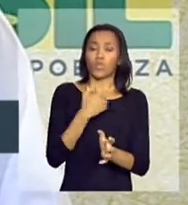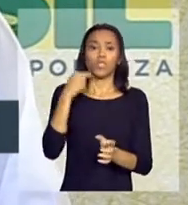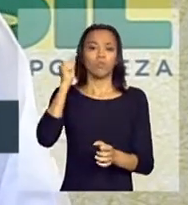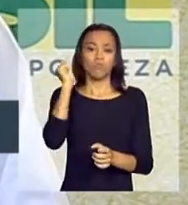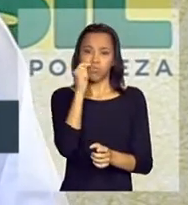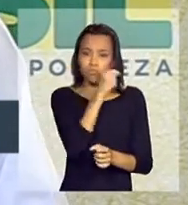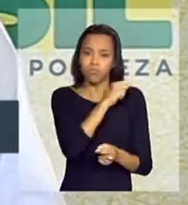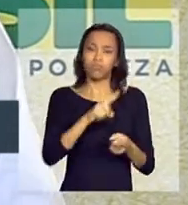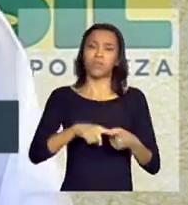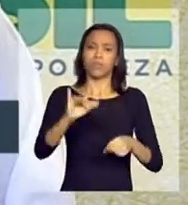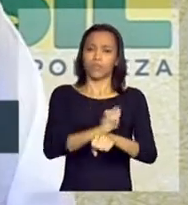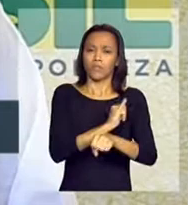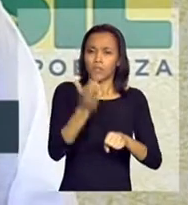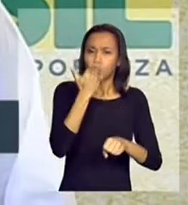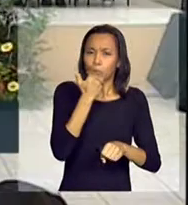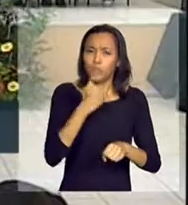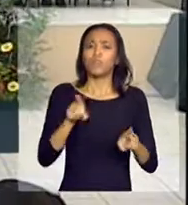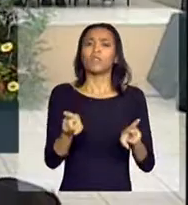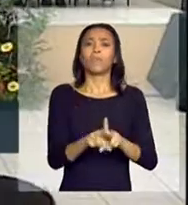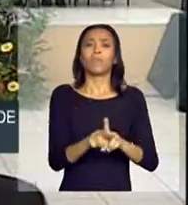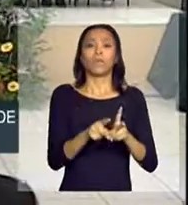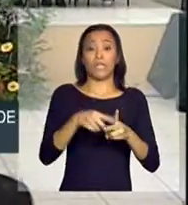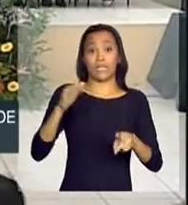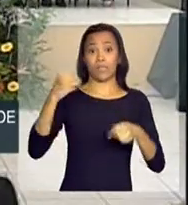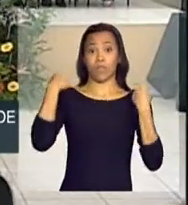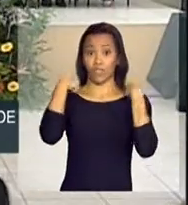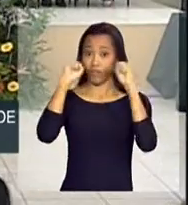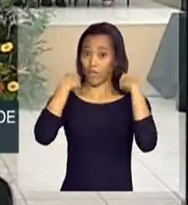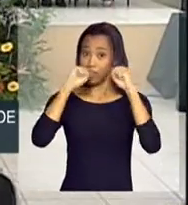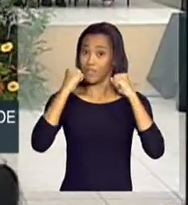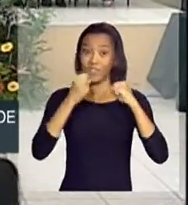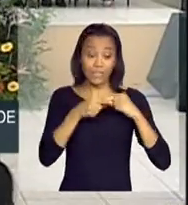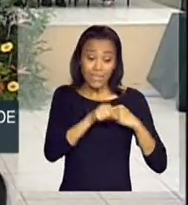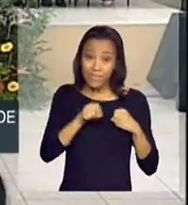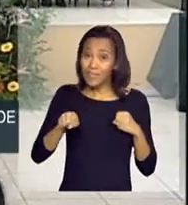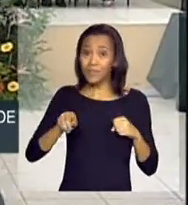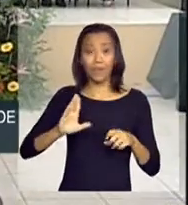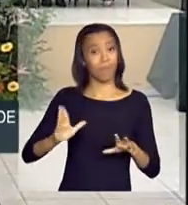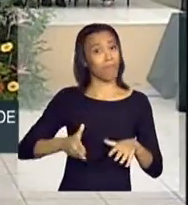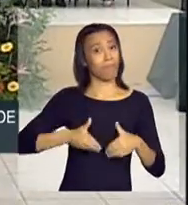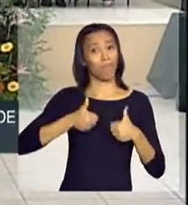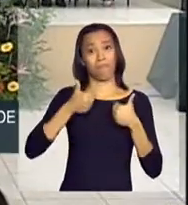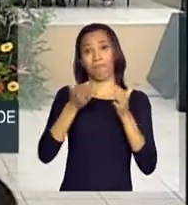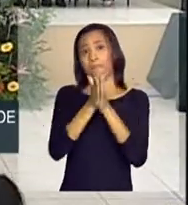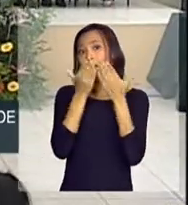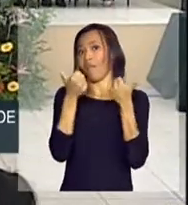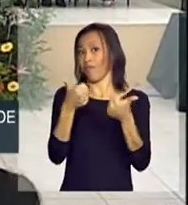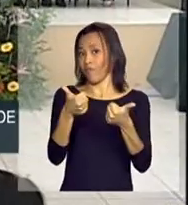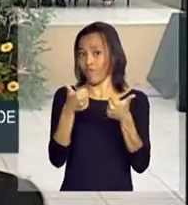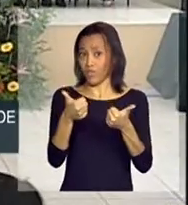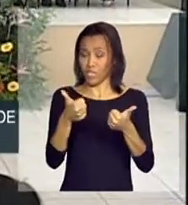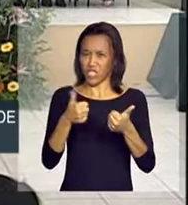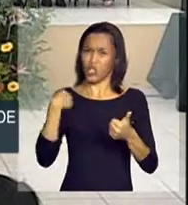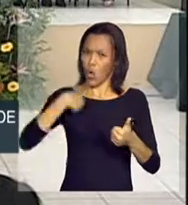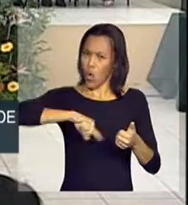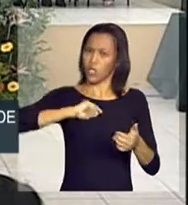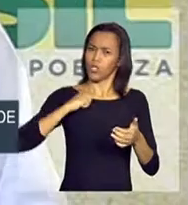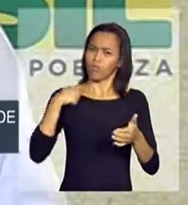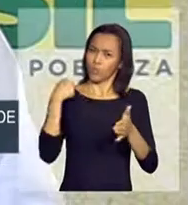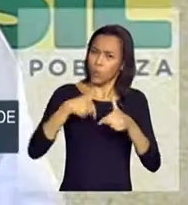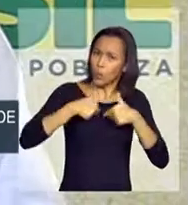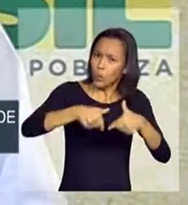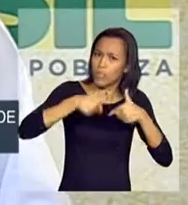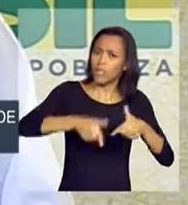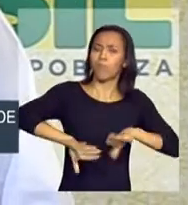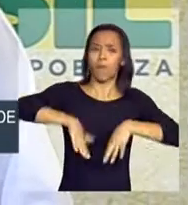qualidade de vida de alimentação e atividade física isso é uma coisa maravilhosa nós estamos lutando e todas as formas para melhorar os